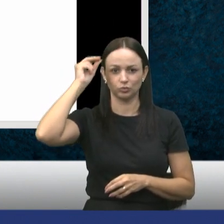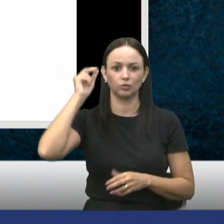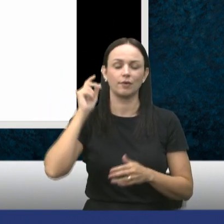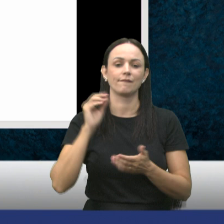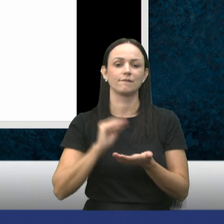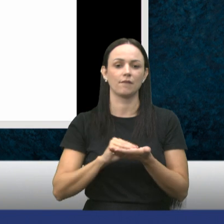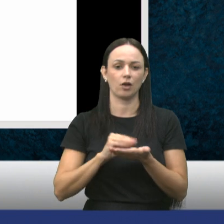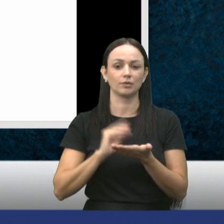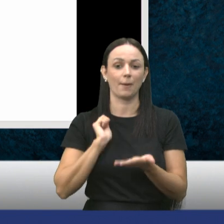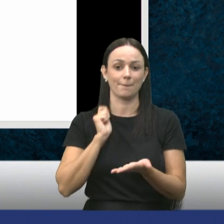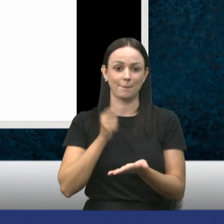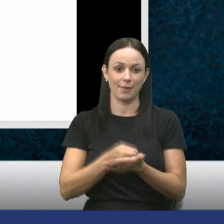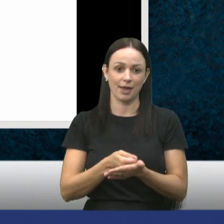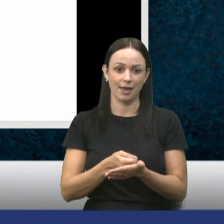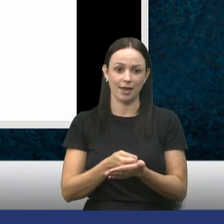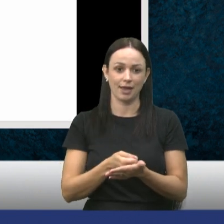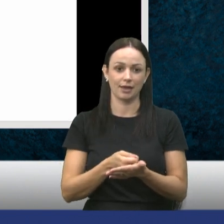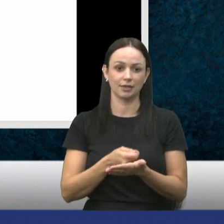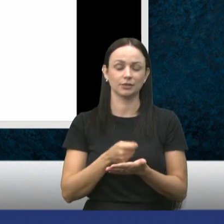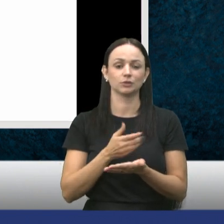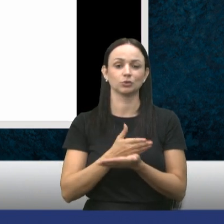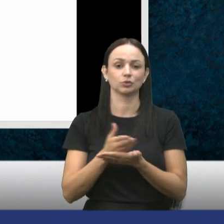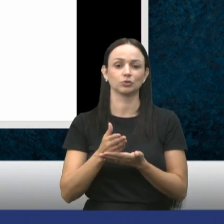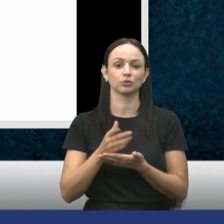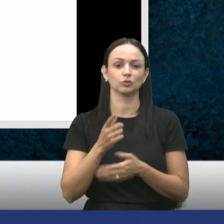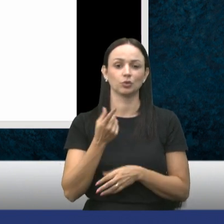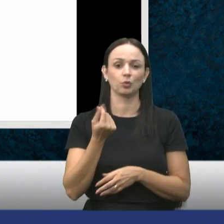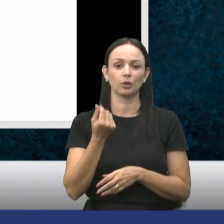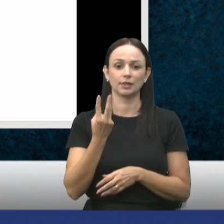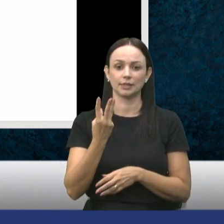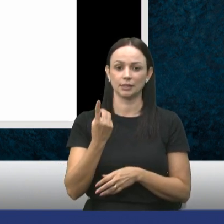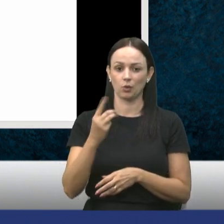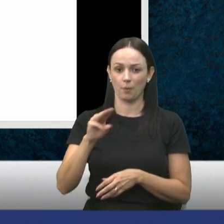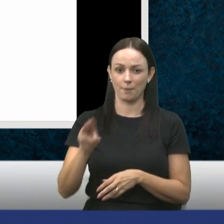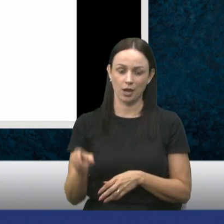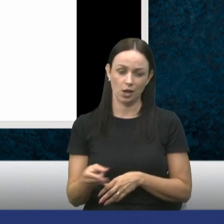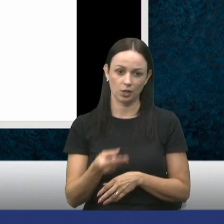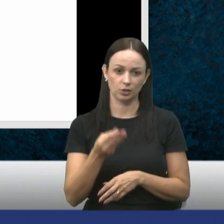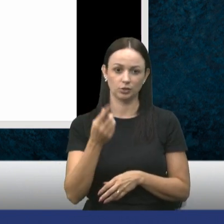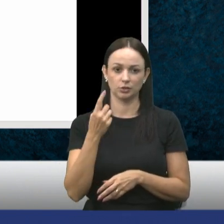restos a pagar processados inicialmente estavam em